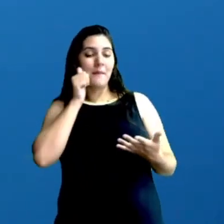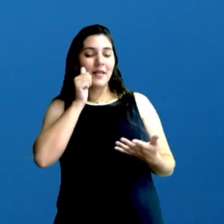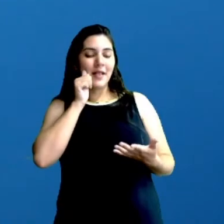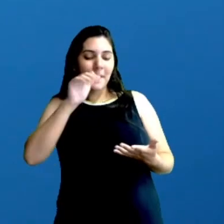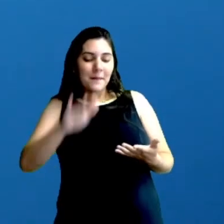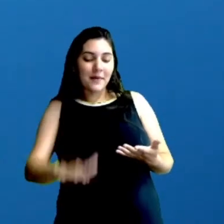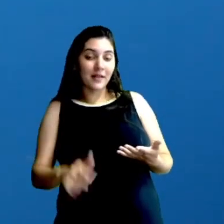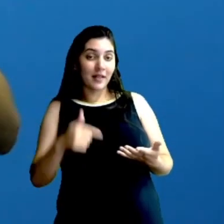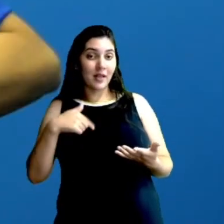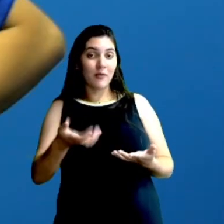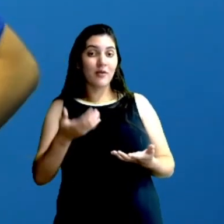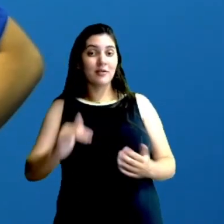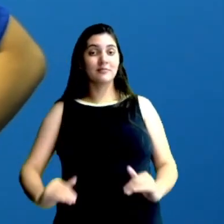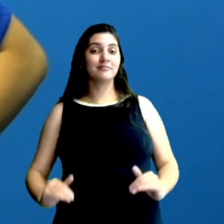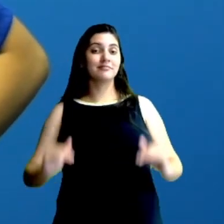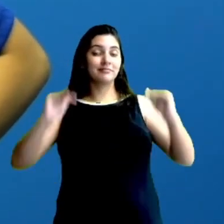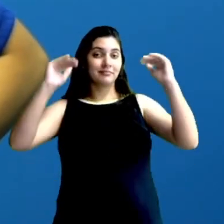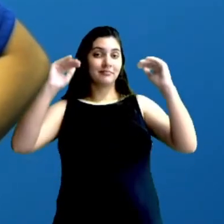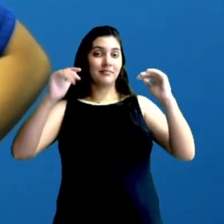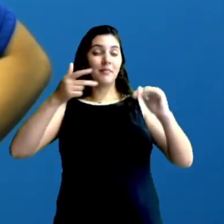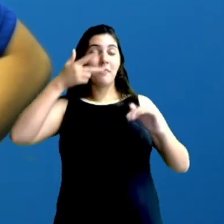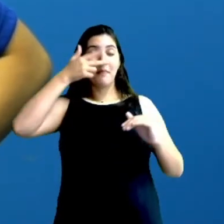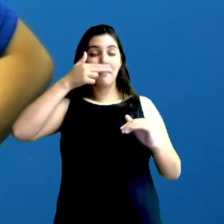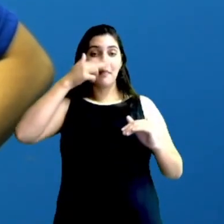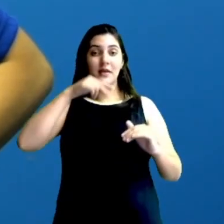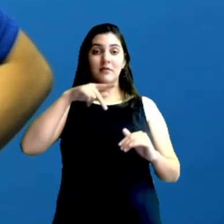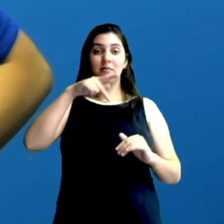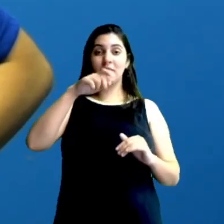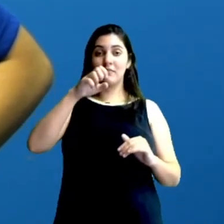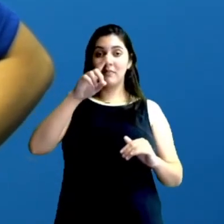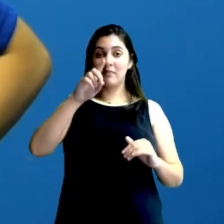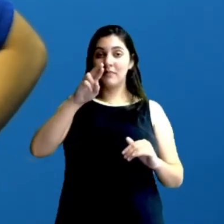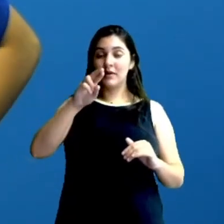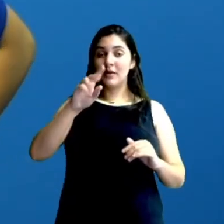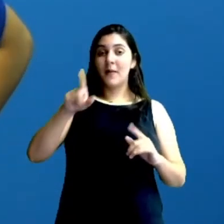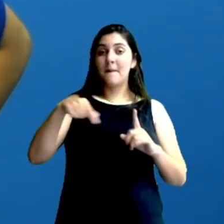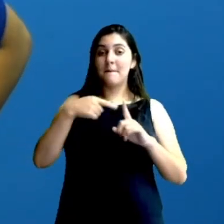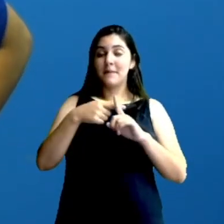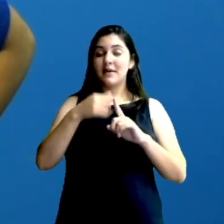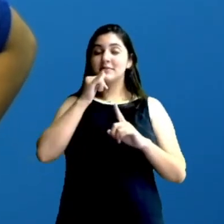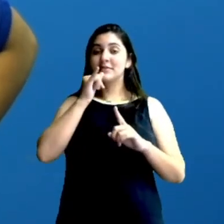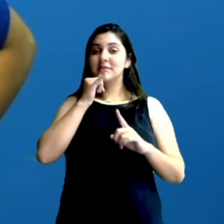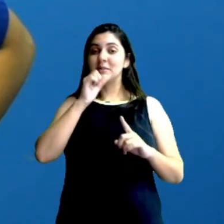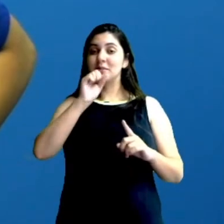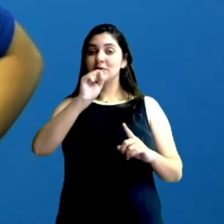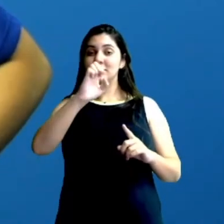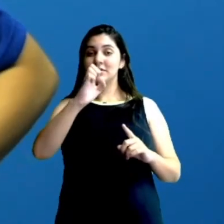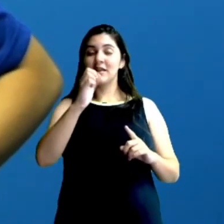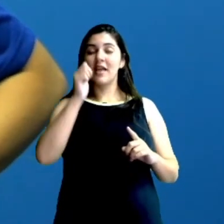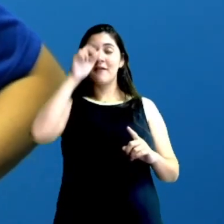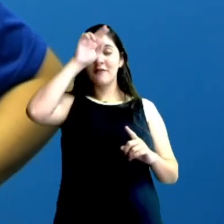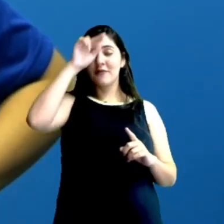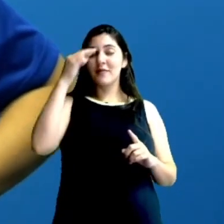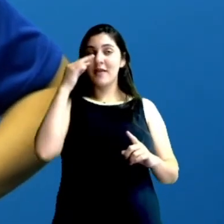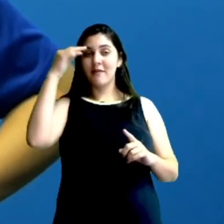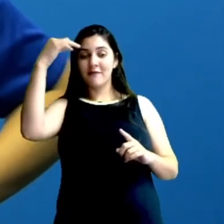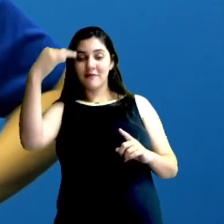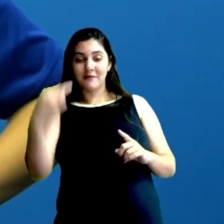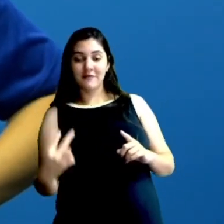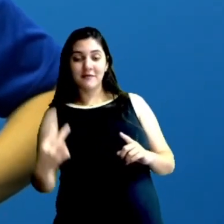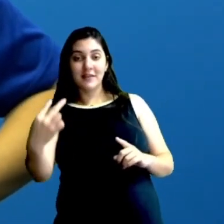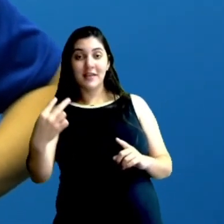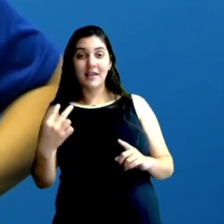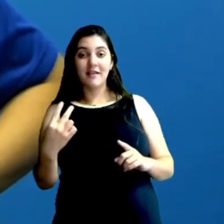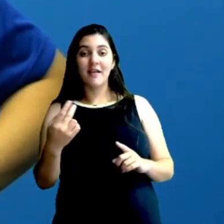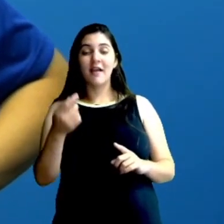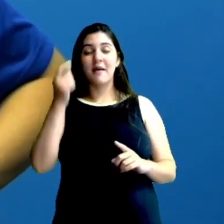e eu queria ser grande mas vejo que o Pedro disse você é pequena mas se a formiga lá embaixo lhe ver mas dizendo Nossa